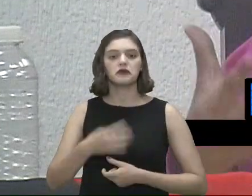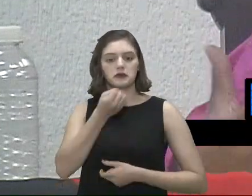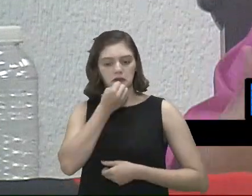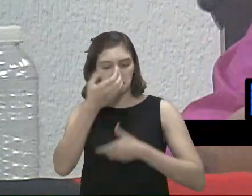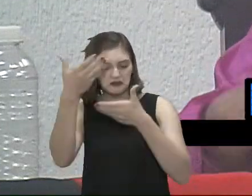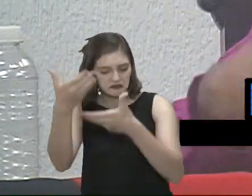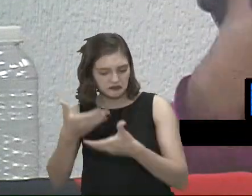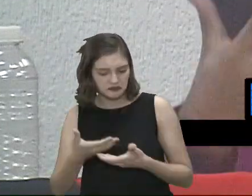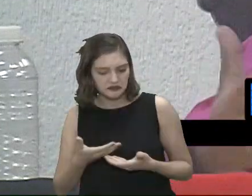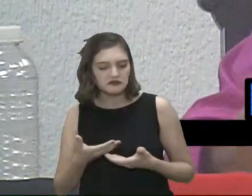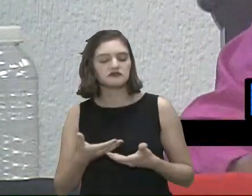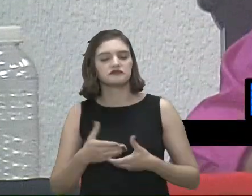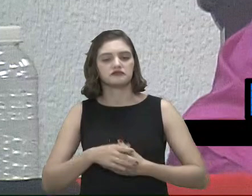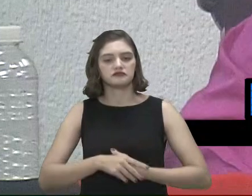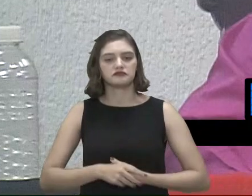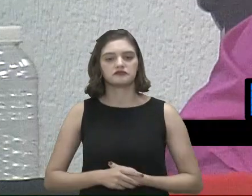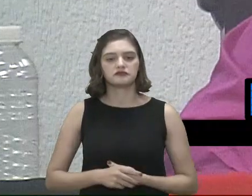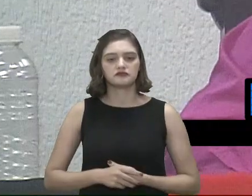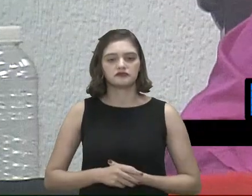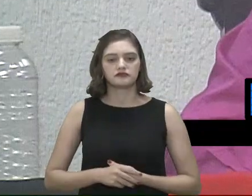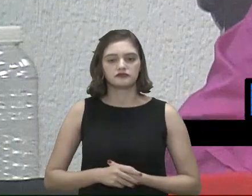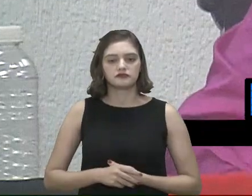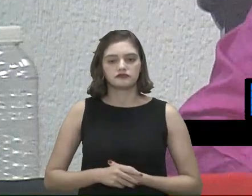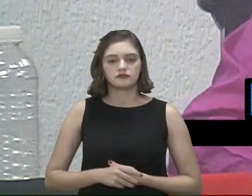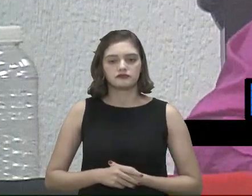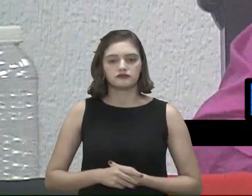bem recebido, bem acolhido, né?